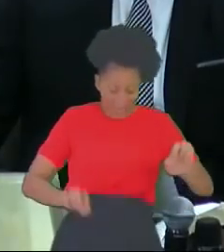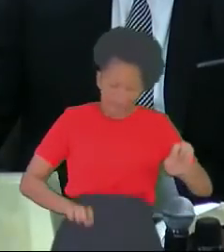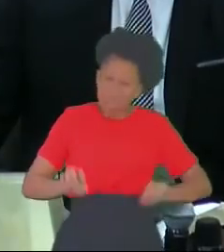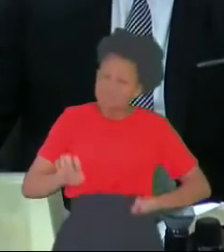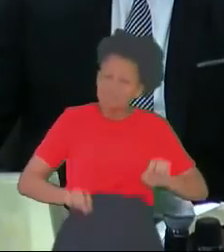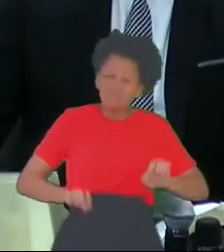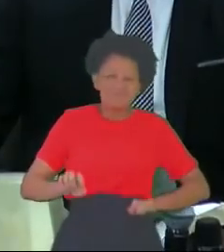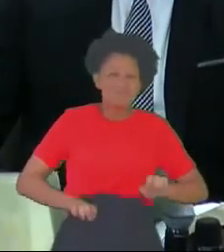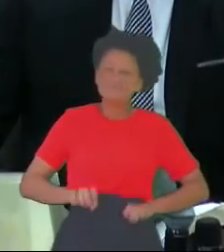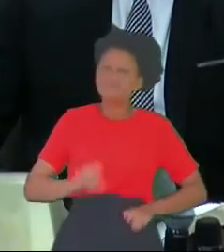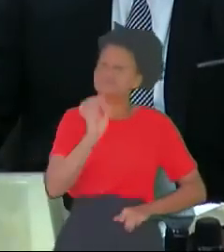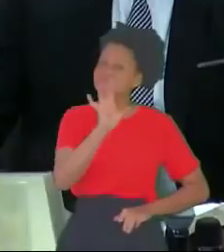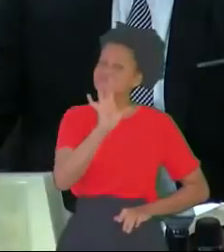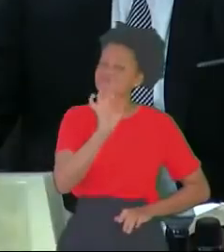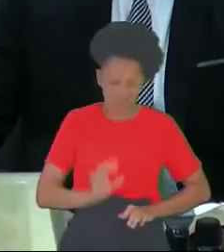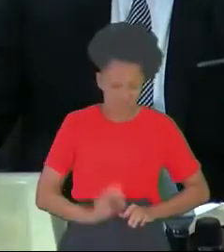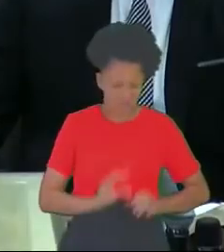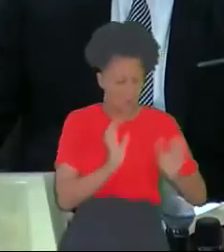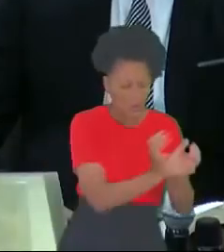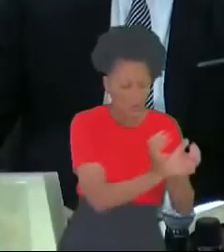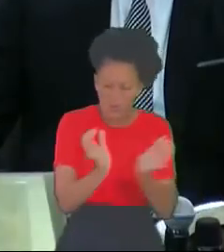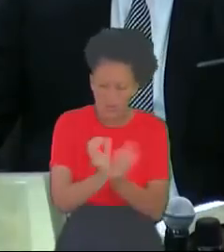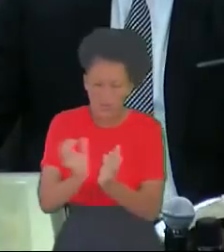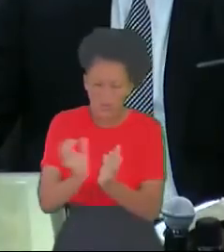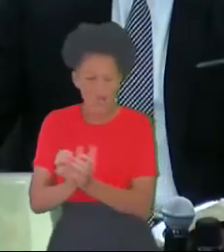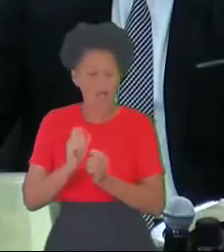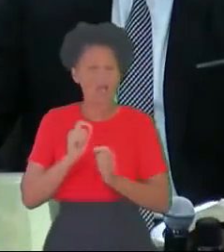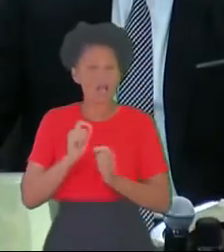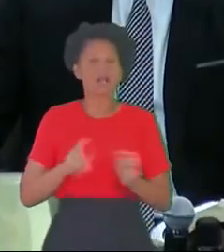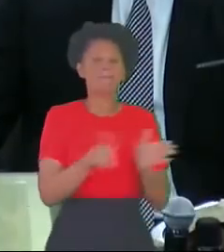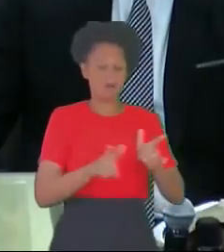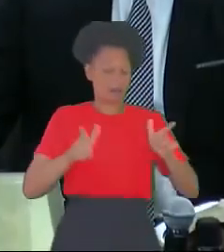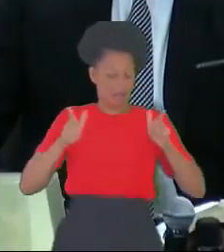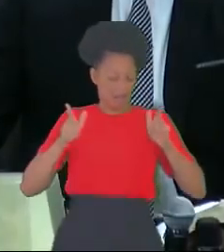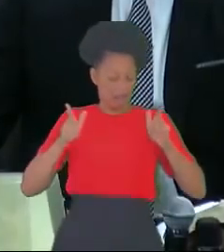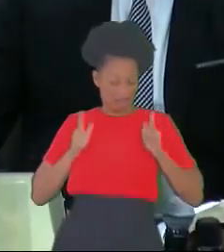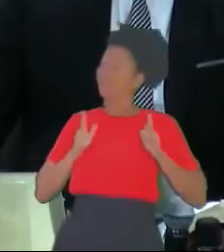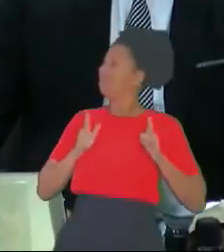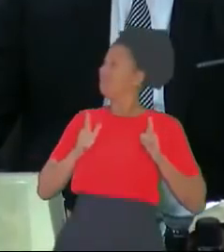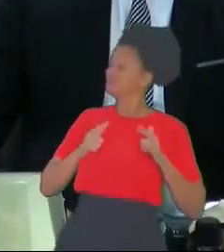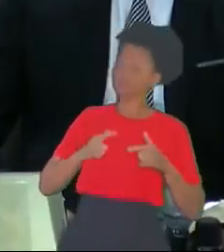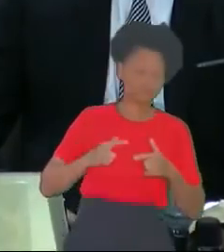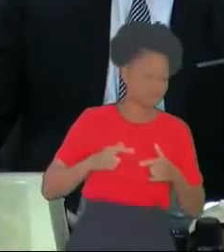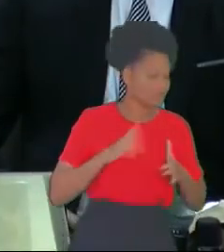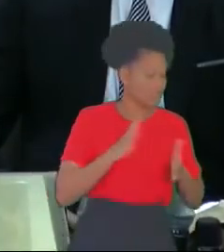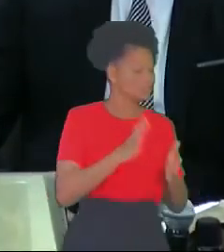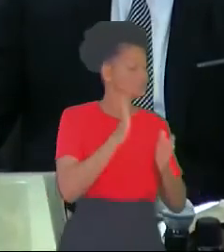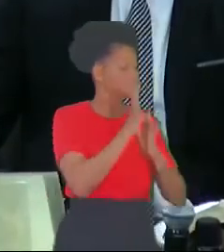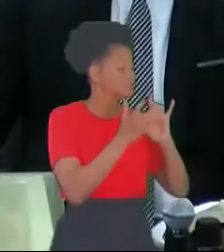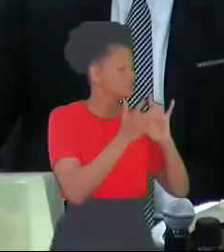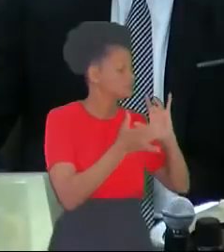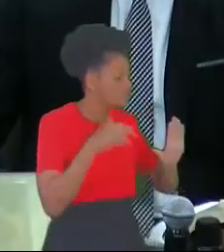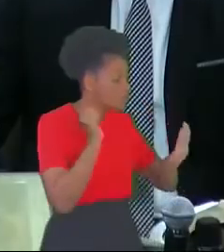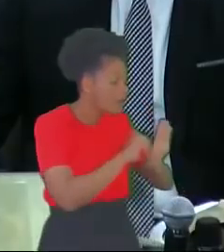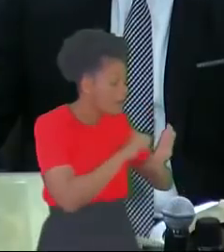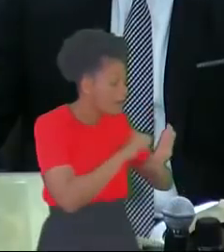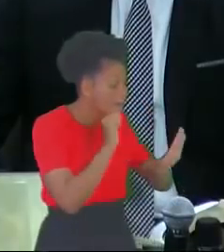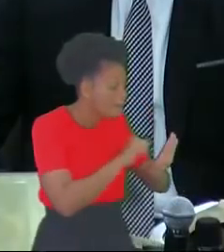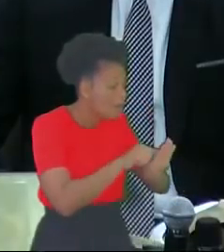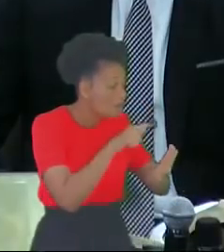Jesus disse: eis que estou à porta e bato. Se alguém ouvir a minha voz e abrir a